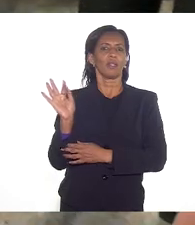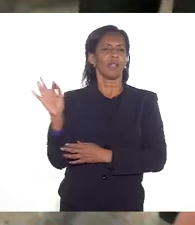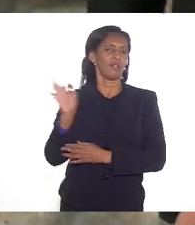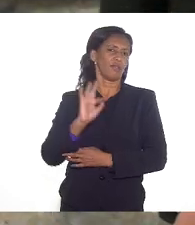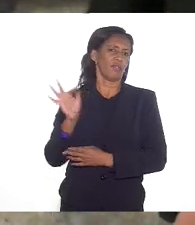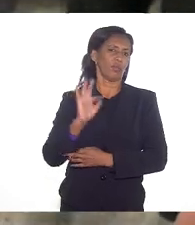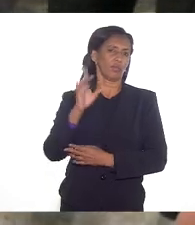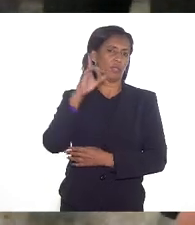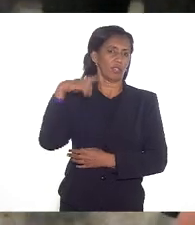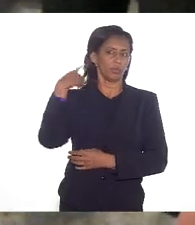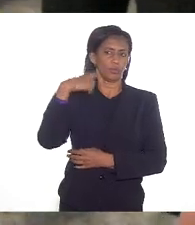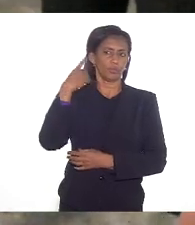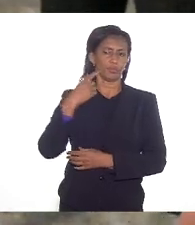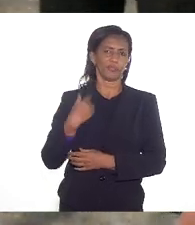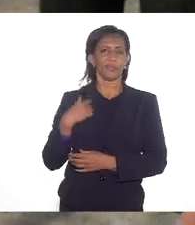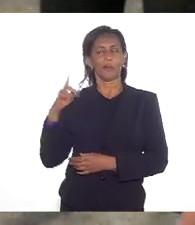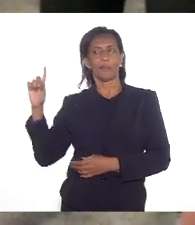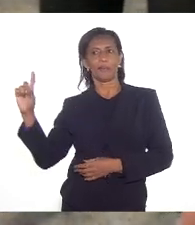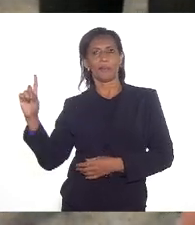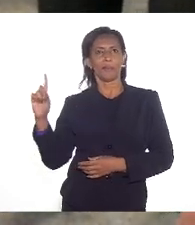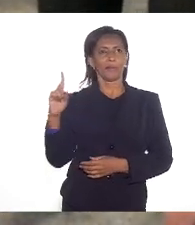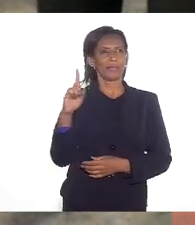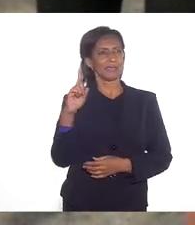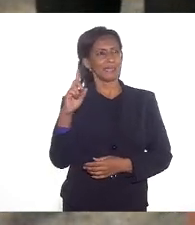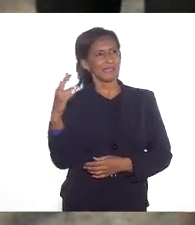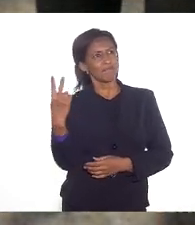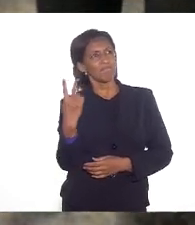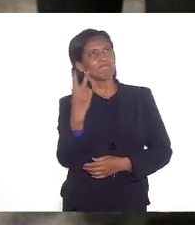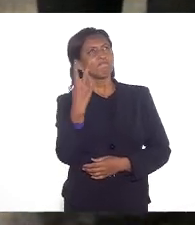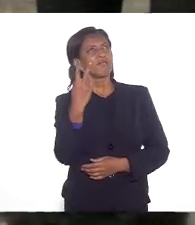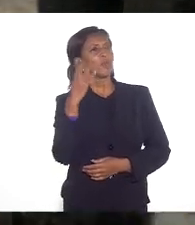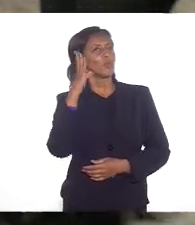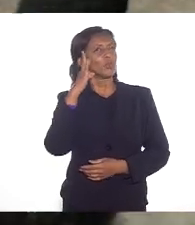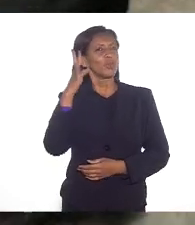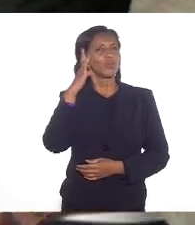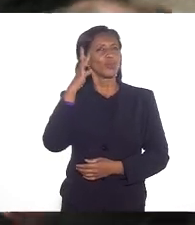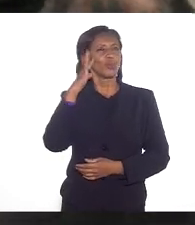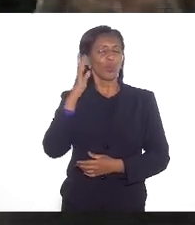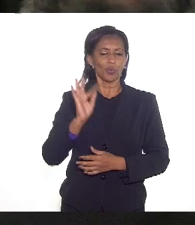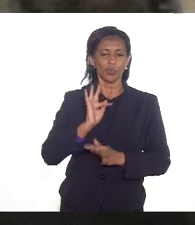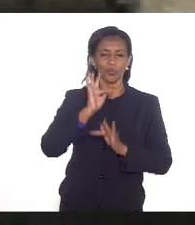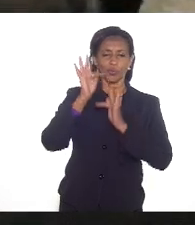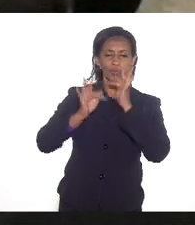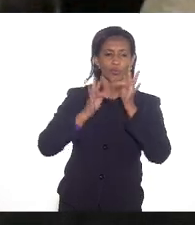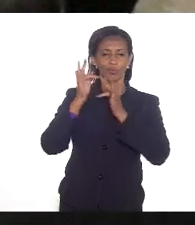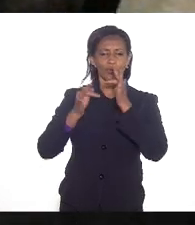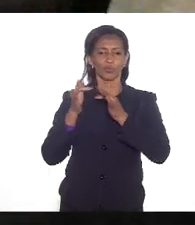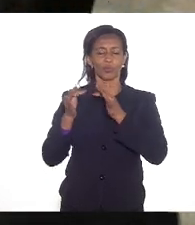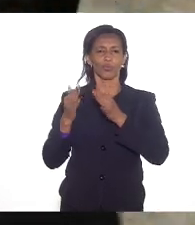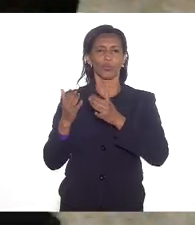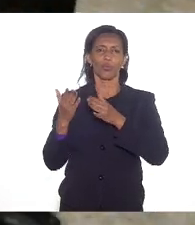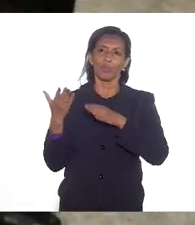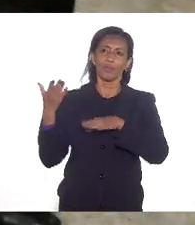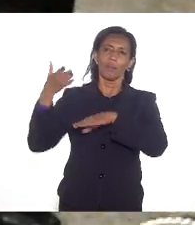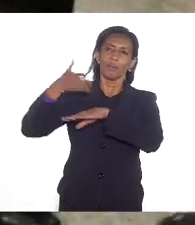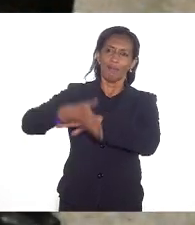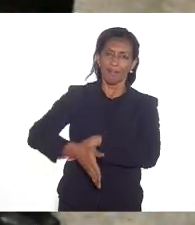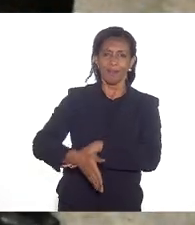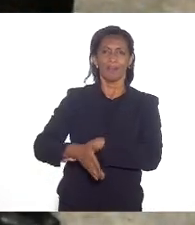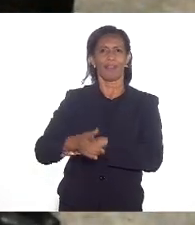direito passava aqui em frente ao palácio Tiradentes e tinham em um sonho de um dia poder representar uma parcela da